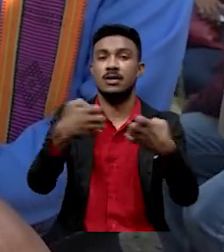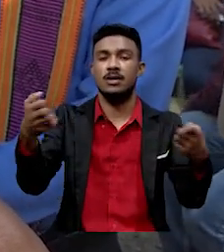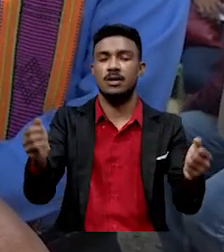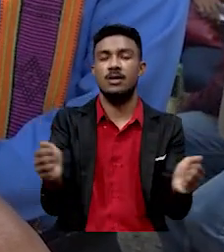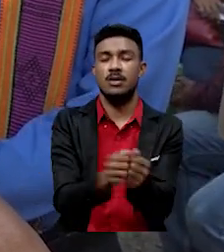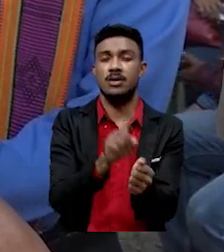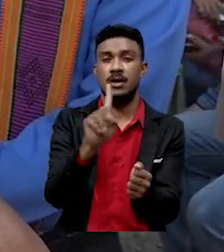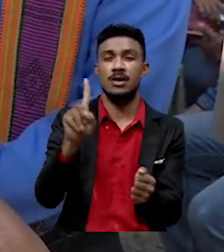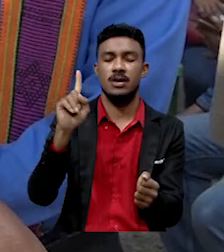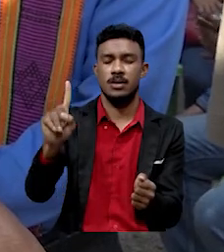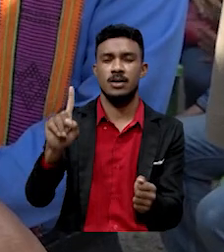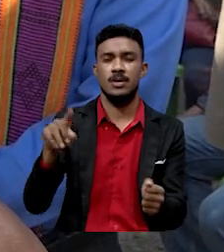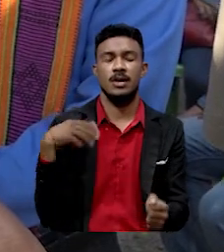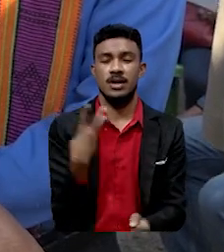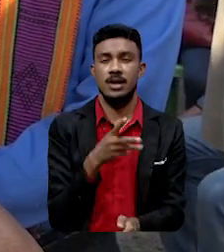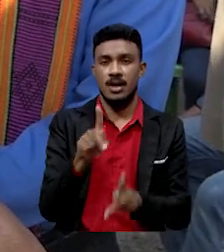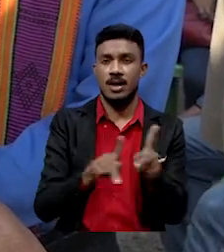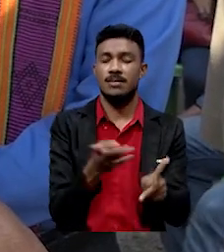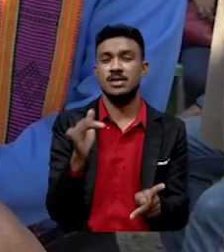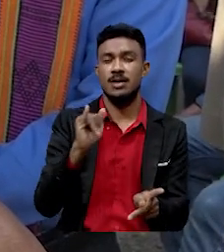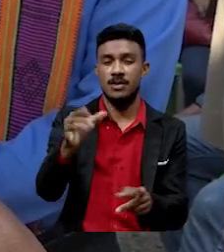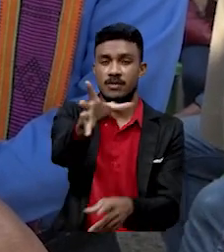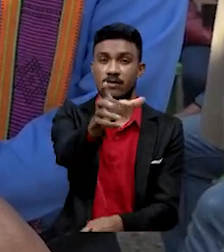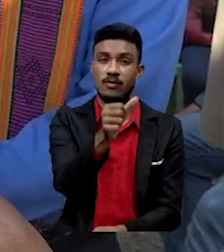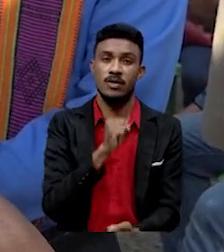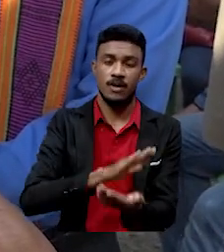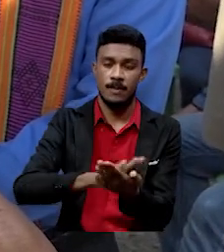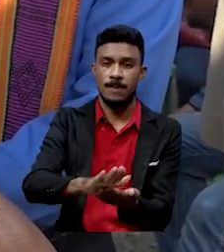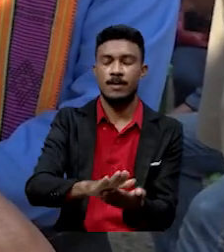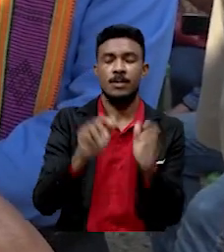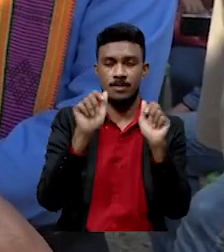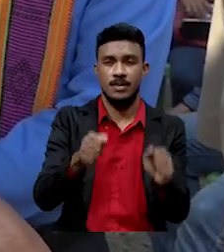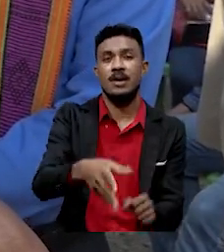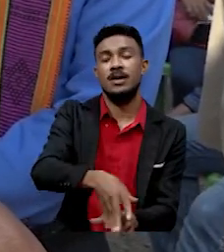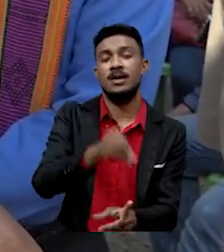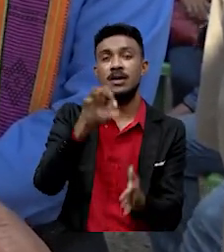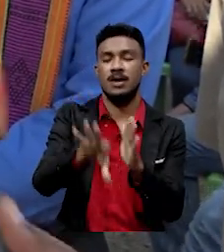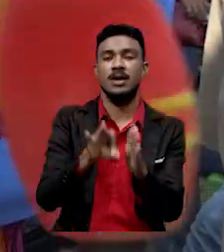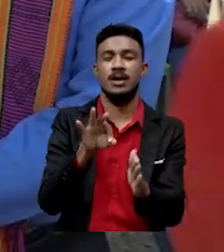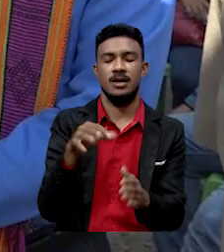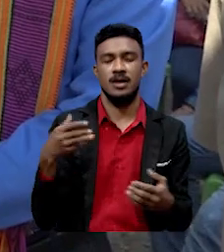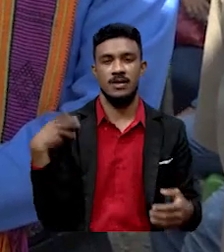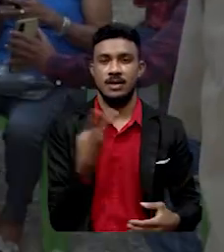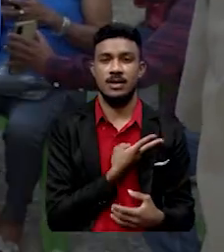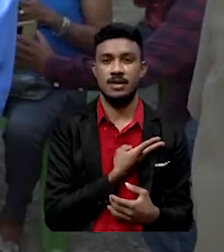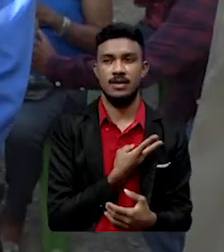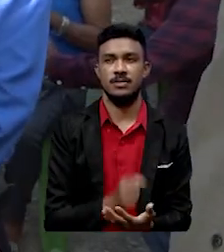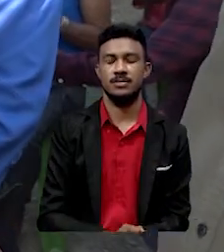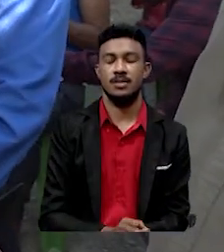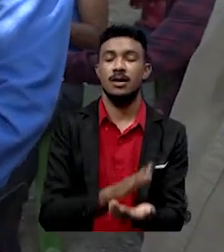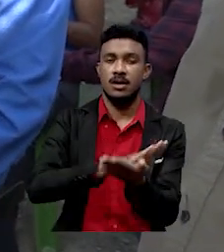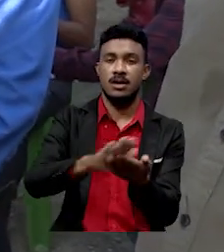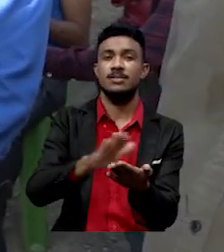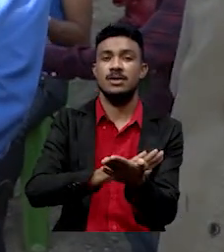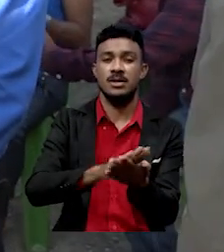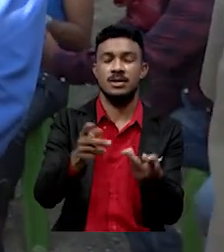hatrune e masira ba foti foi nene seletivo li iha itania lixo. Será que itania limpeza cidade